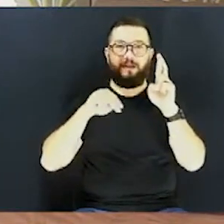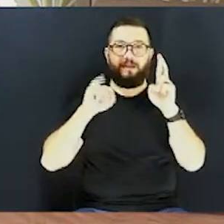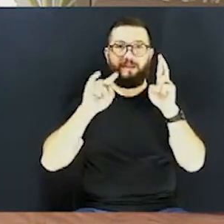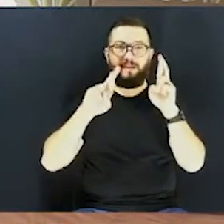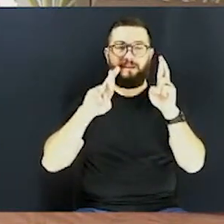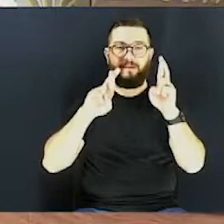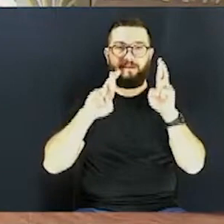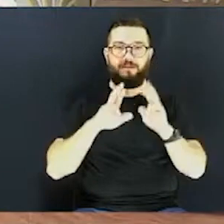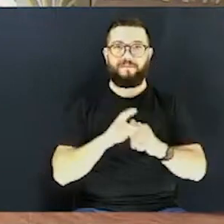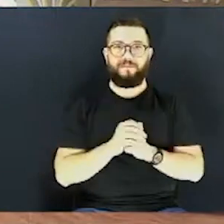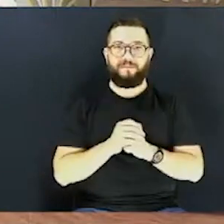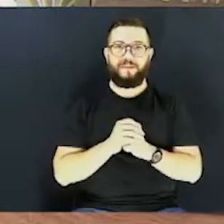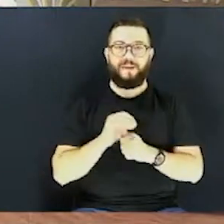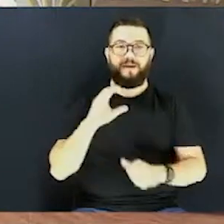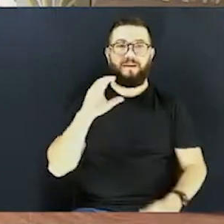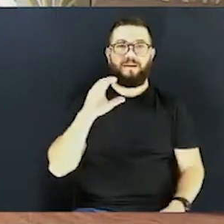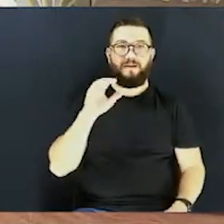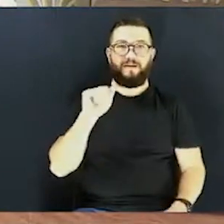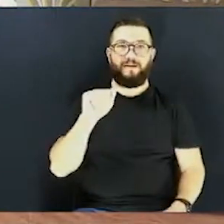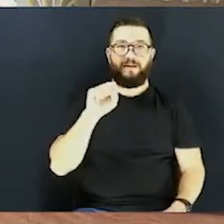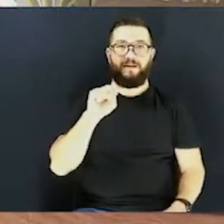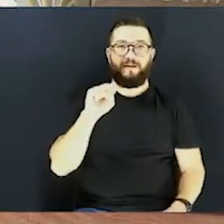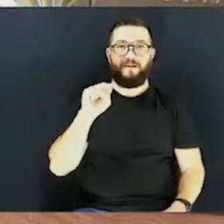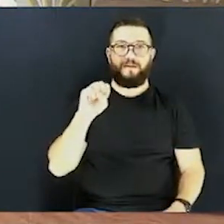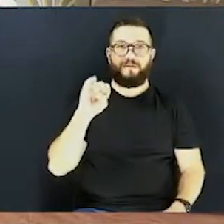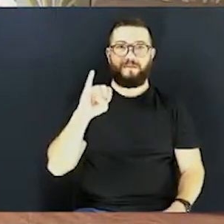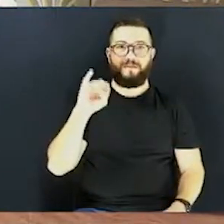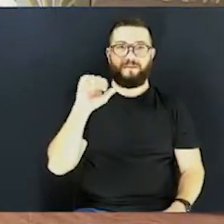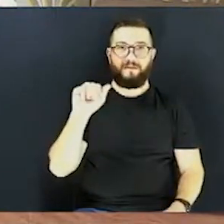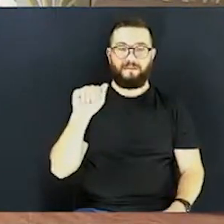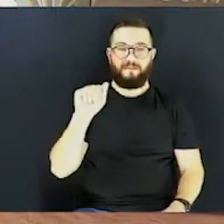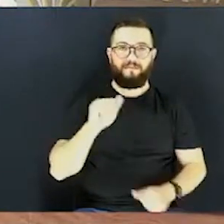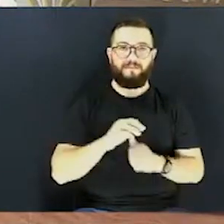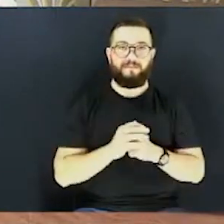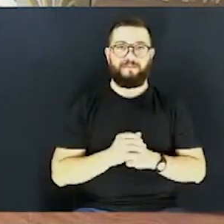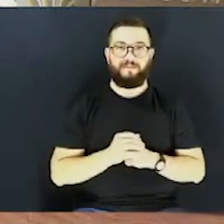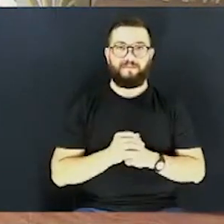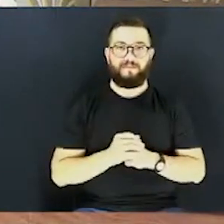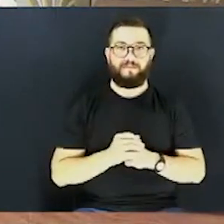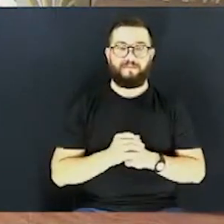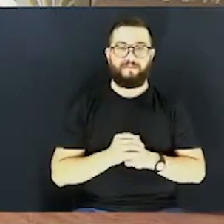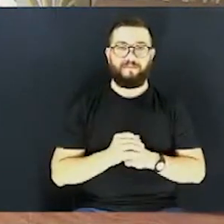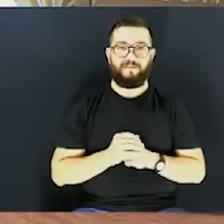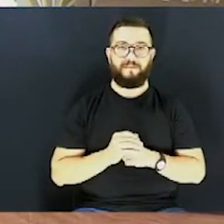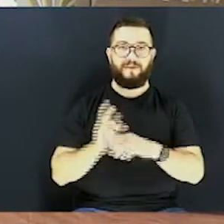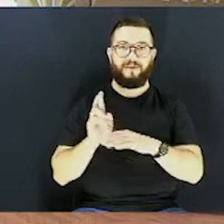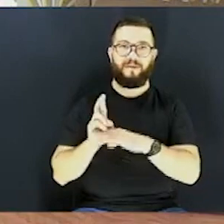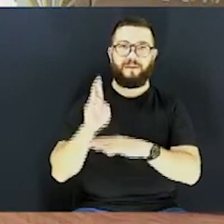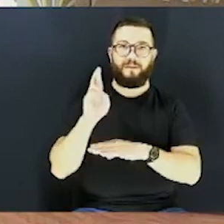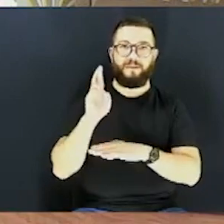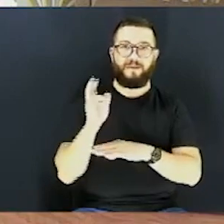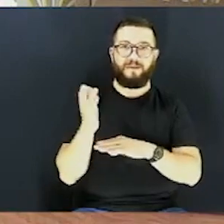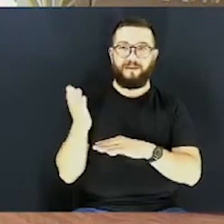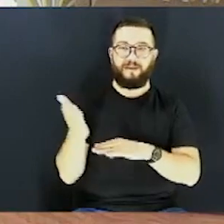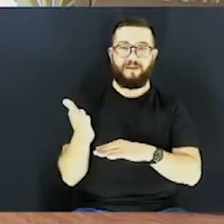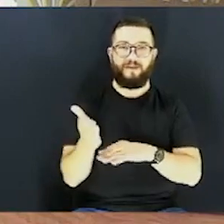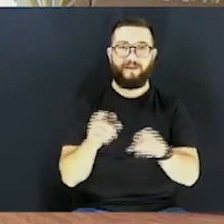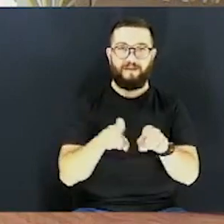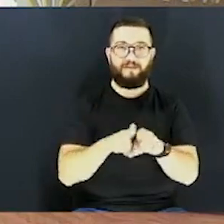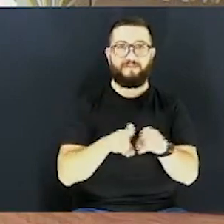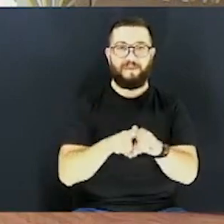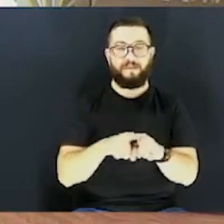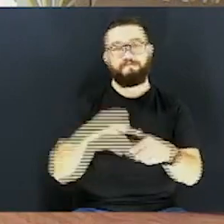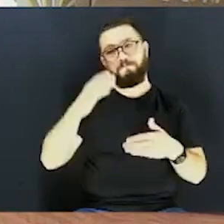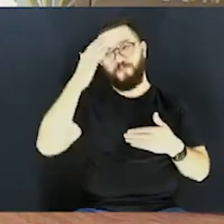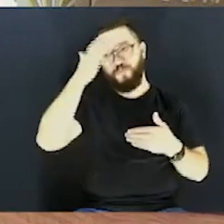do Projeto Autismo, e o representante e representante Criaram. Eu agradeço